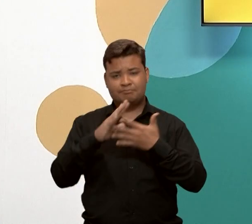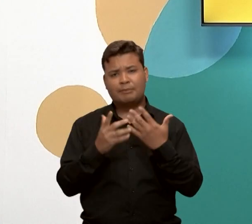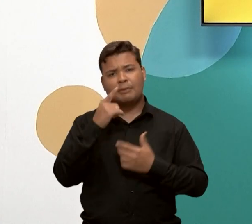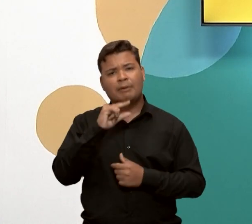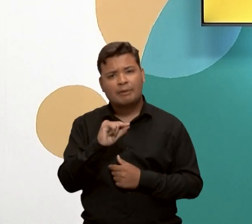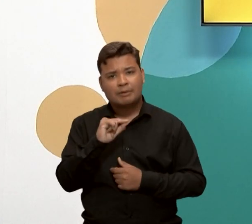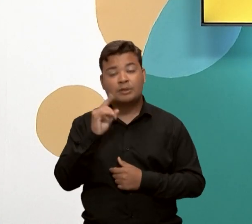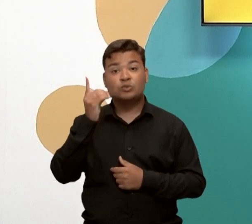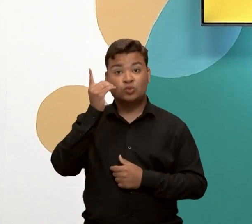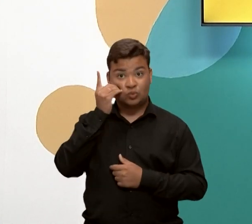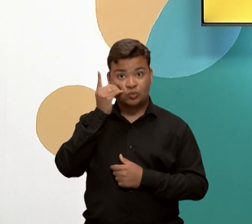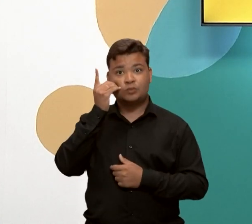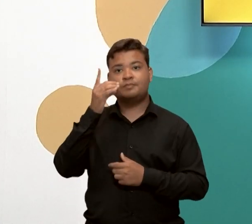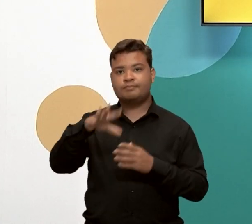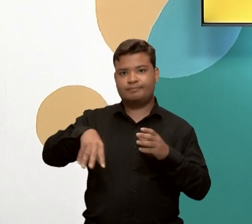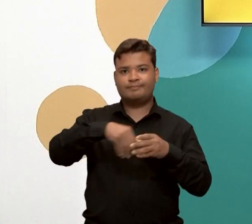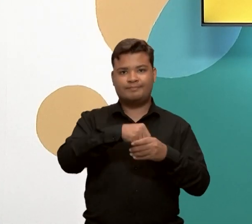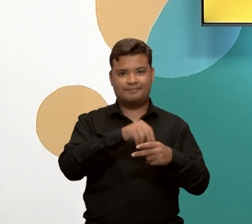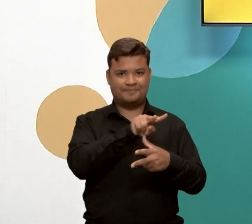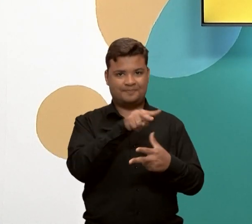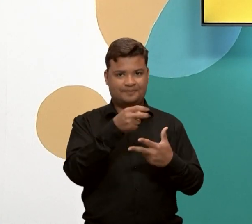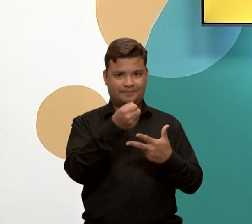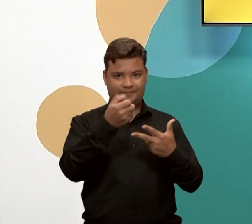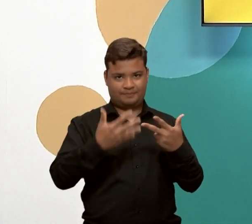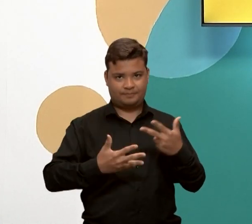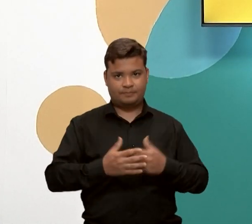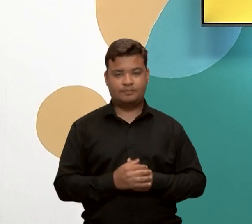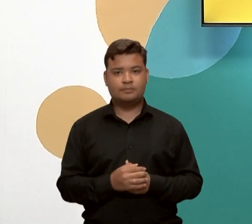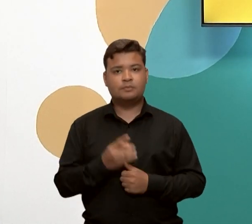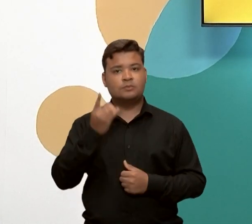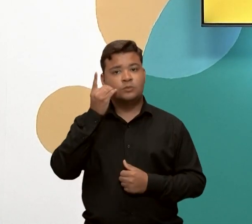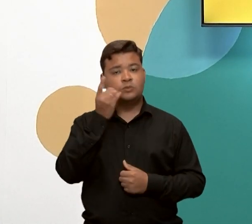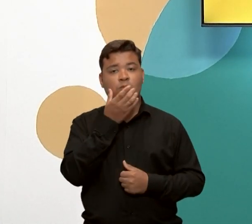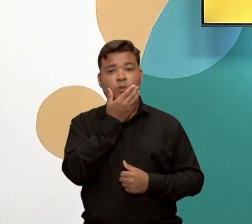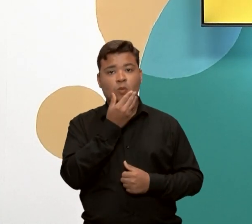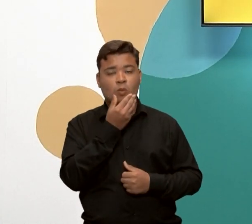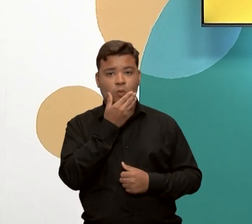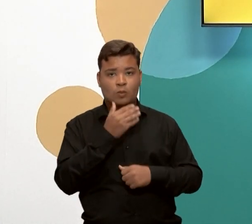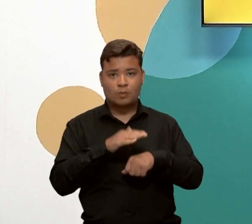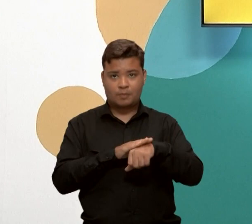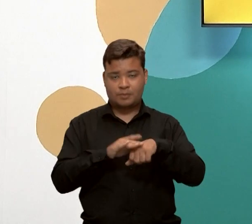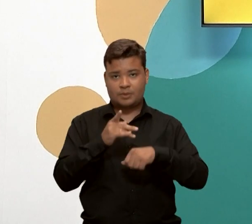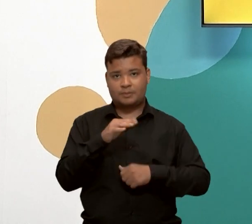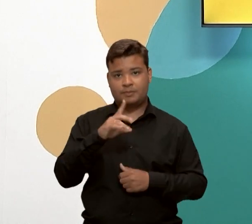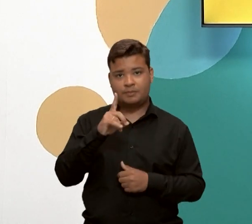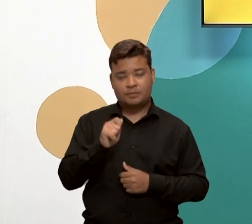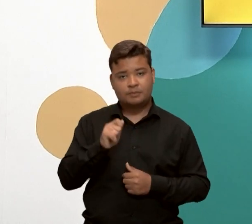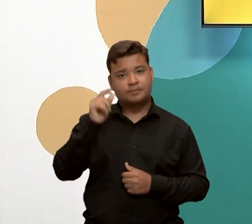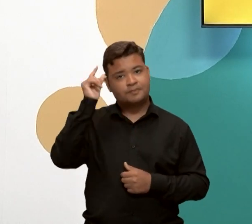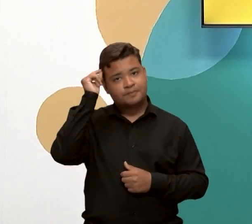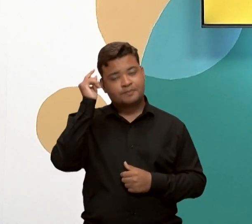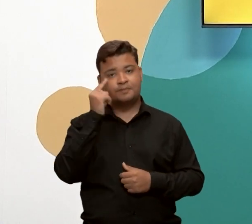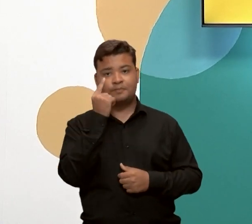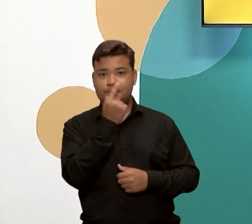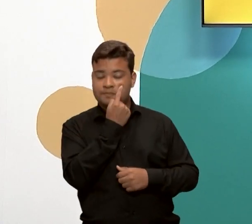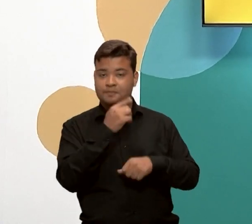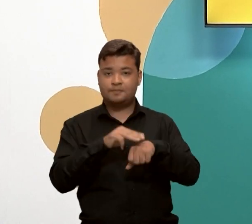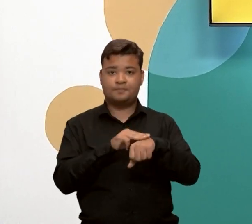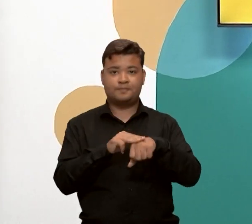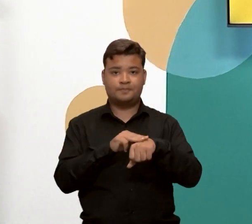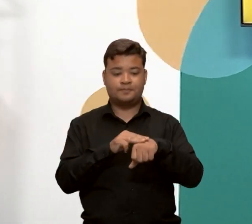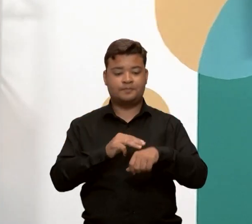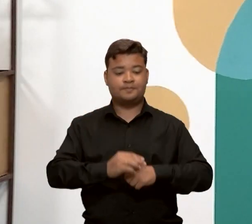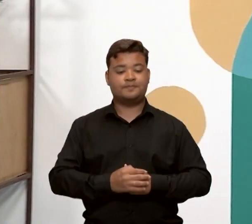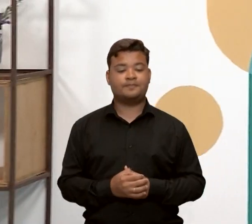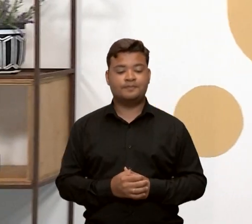é integrante do Labitave. O Diogo se declara um homem pardo, com cabelos e olhos castanhos.